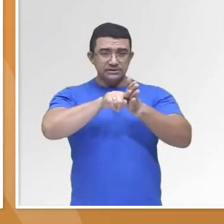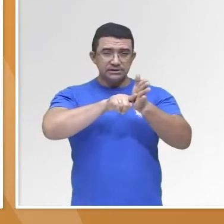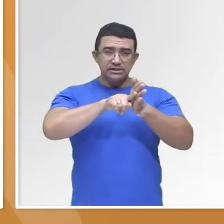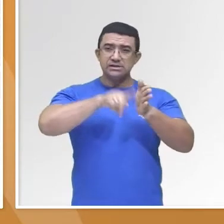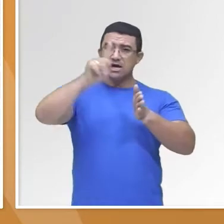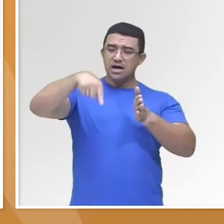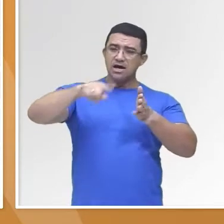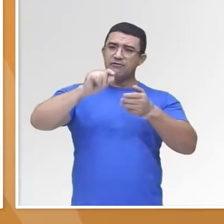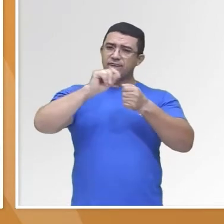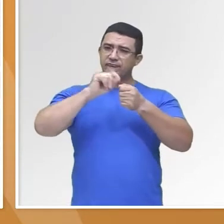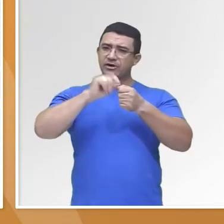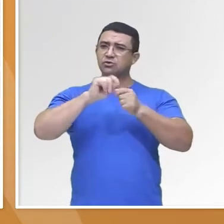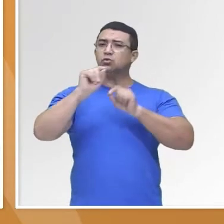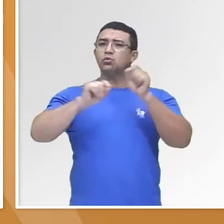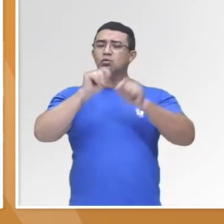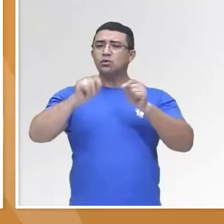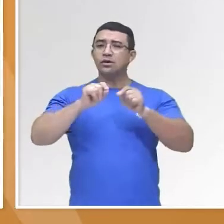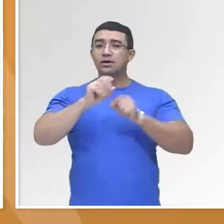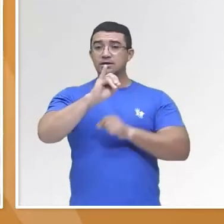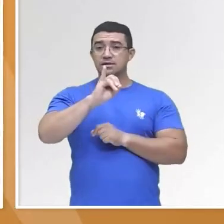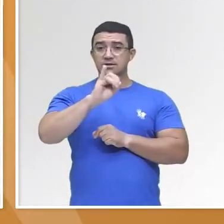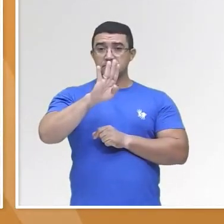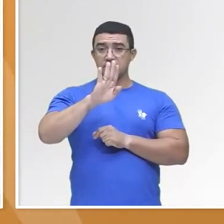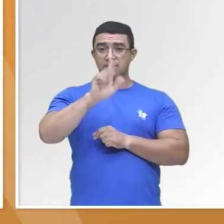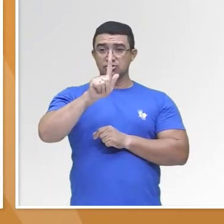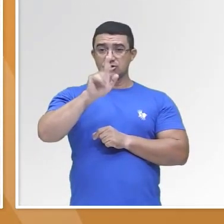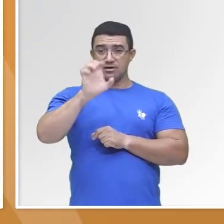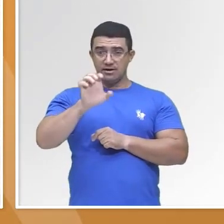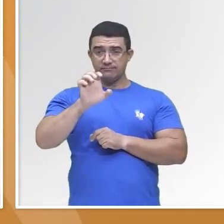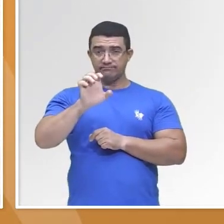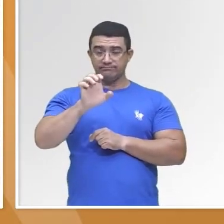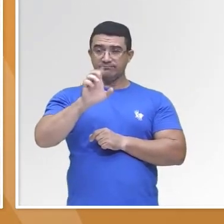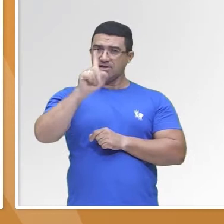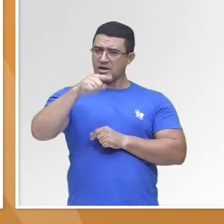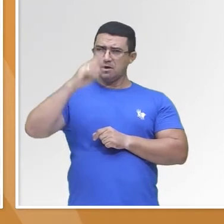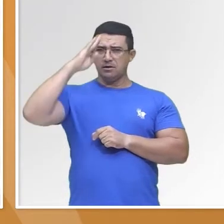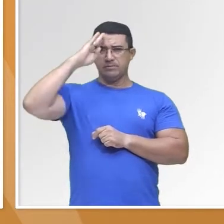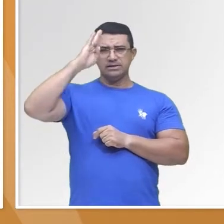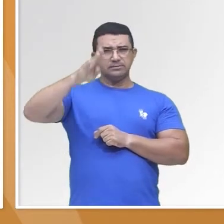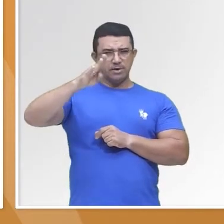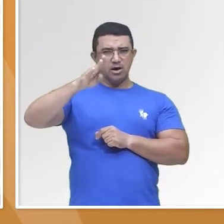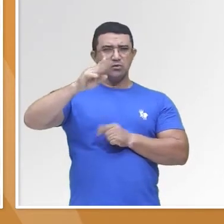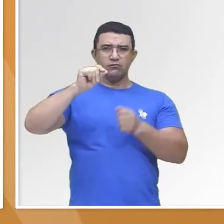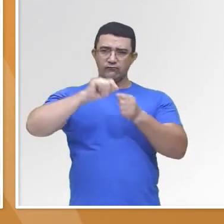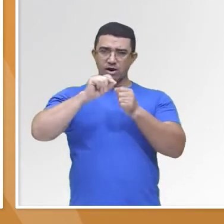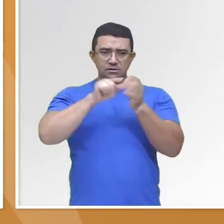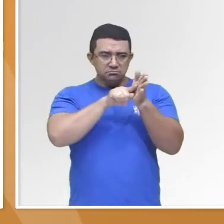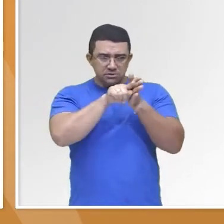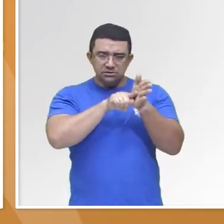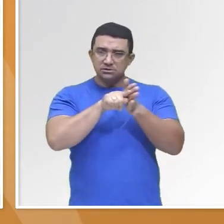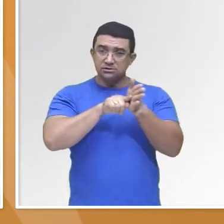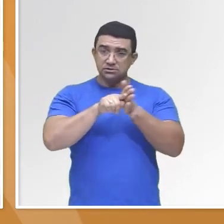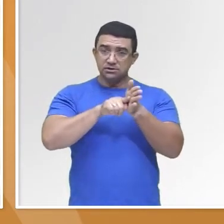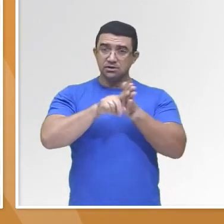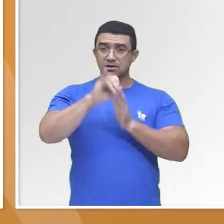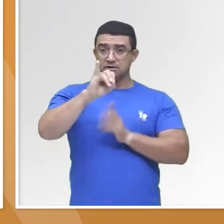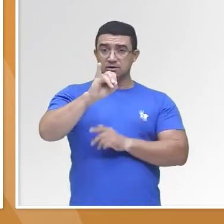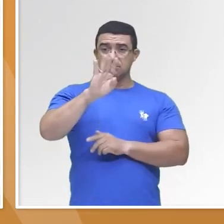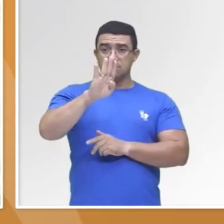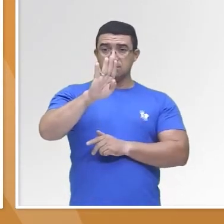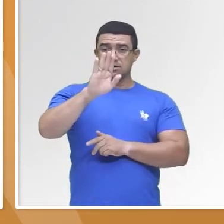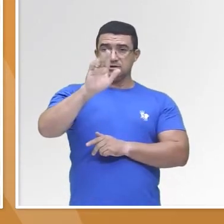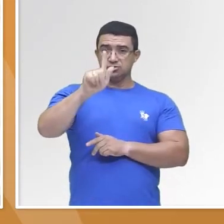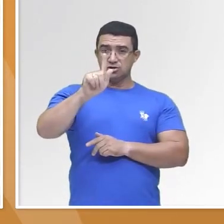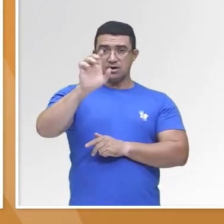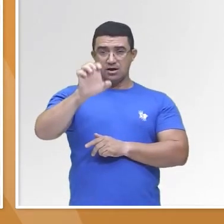principal órgão, que é o IBGE, Instituto Brasileiro de Geografia e Estatística, que leva em consideração aí